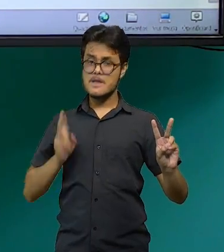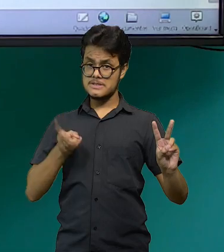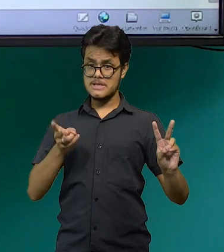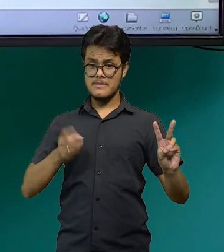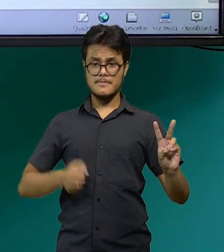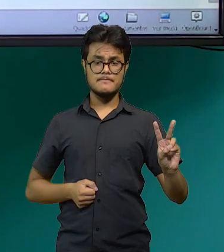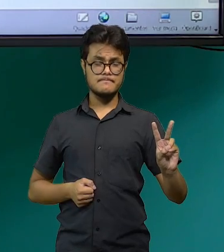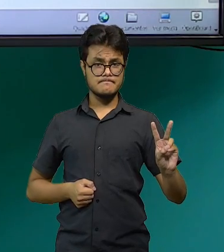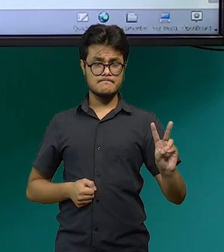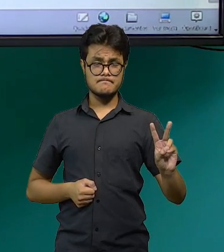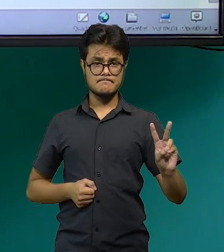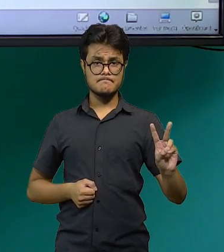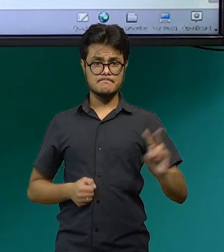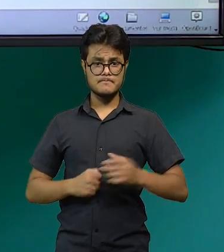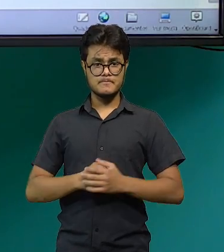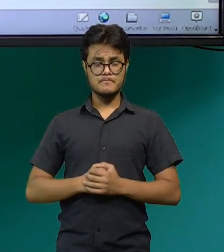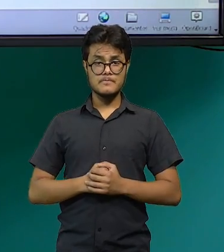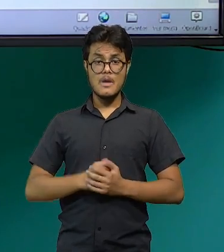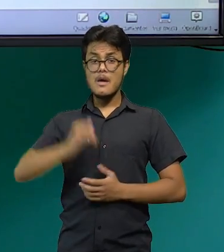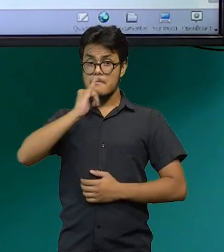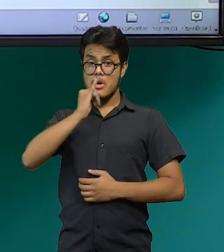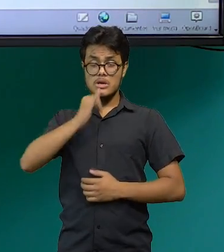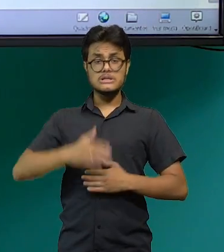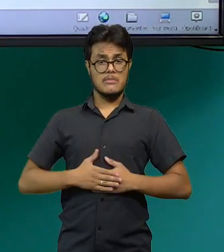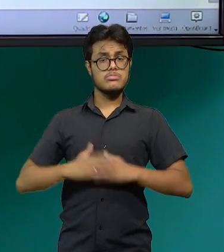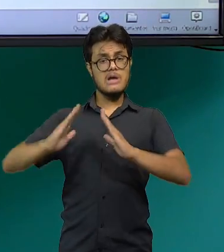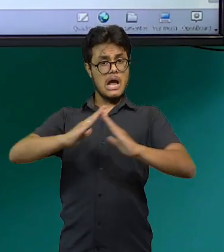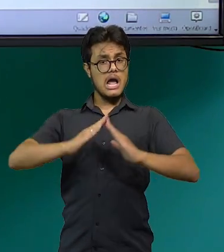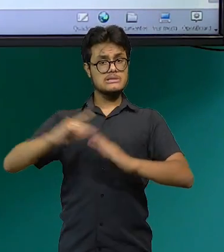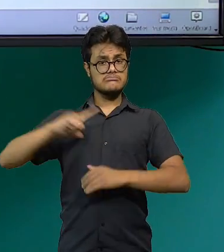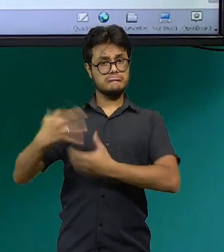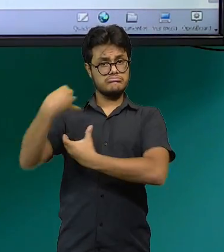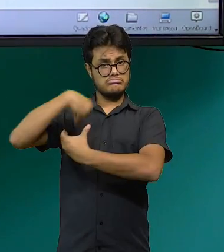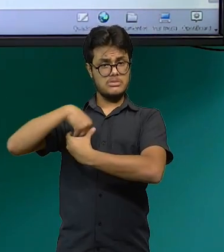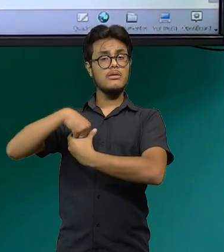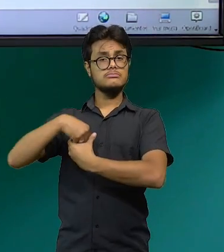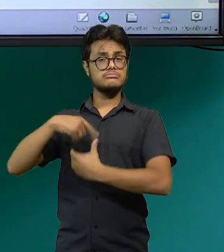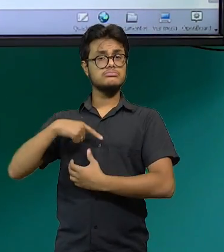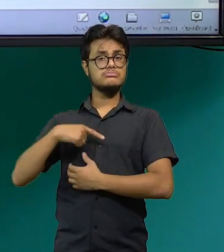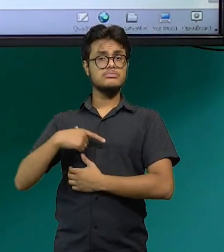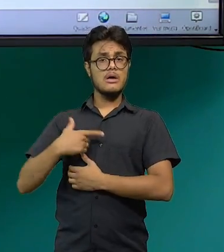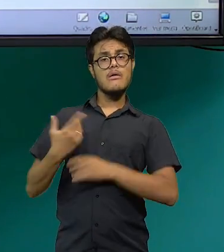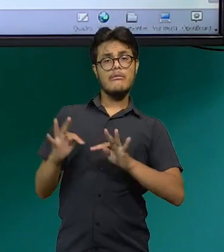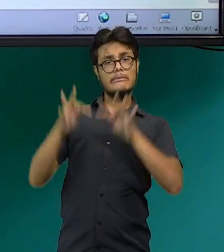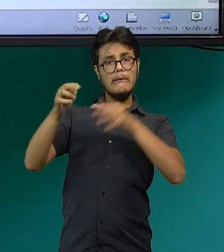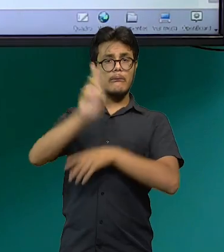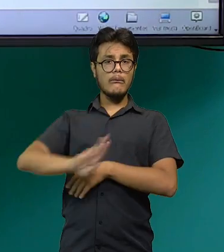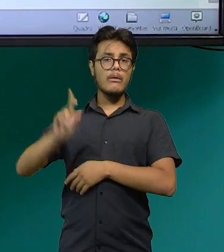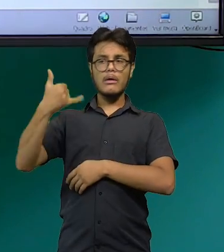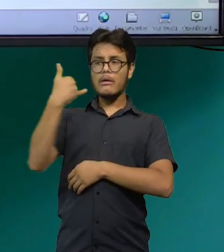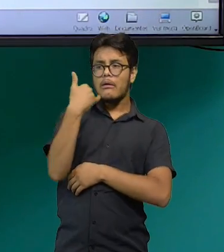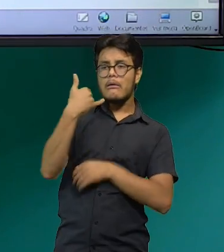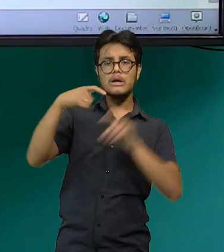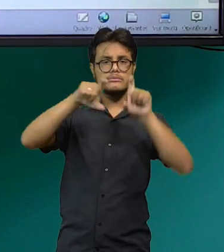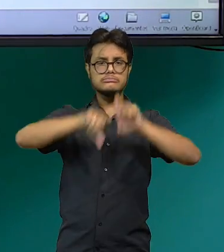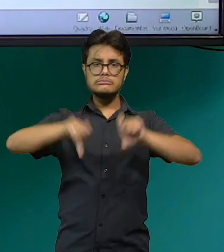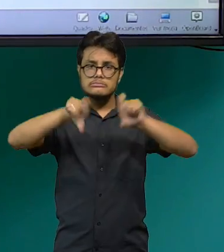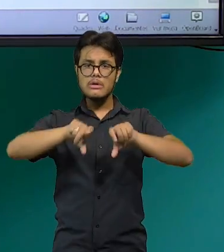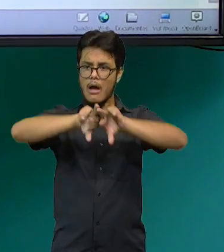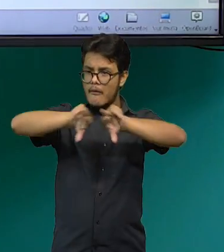a gente encontra casualmente na nossa casa, né? A gente encontra nos aparelhos que a gente utiliza. Toda vez que a gente